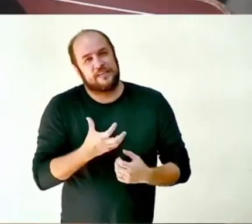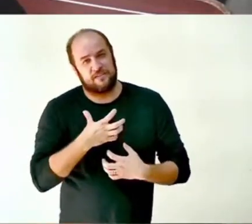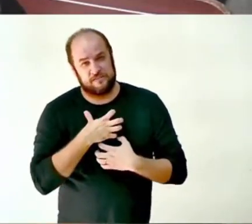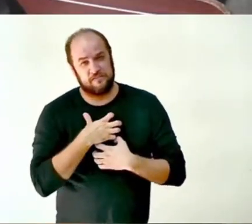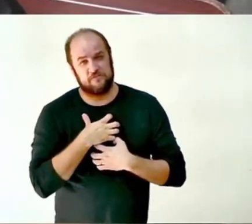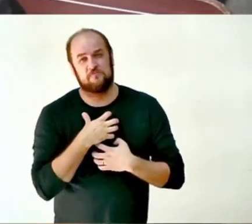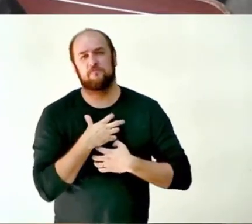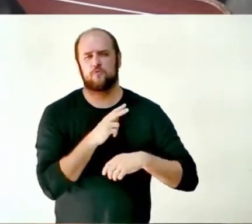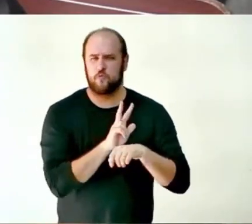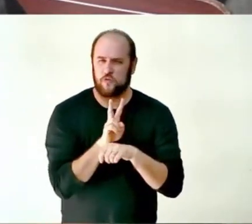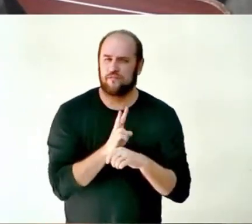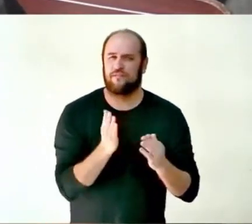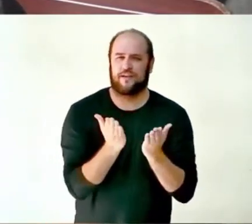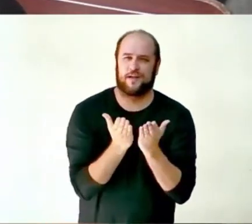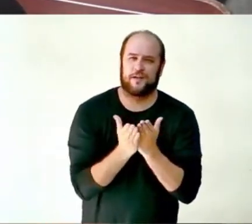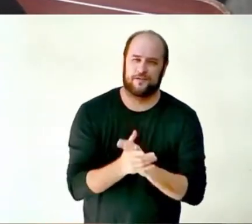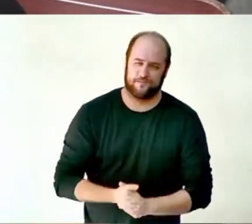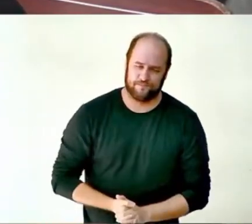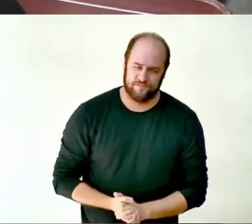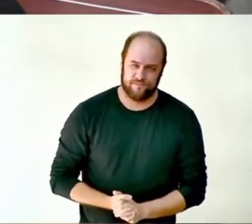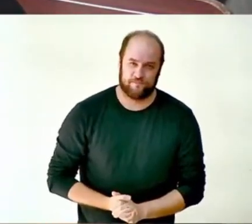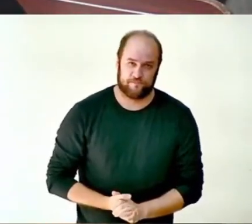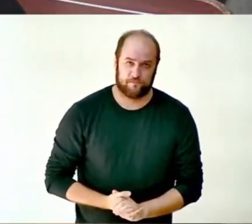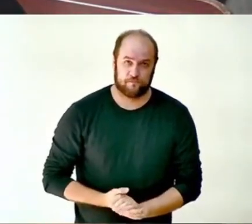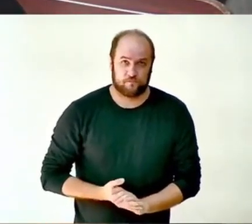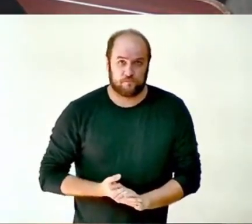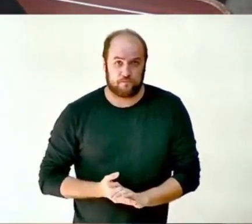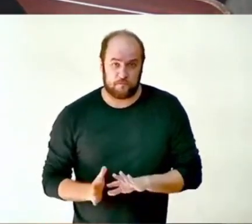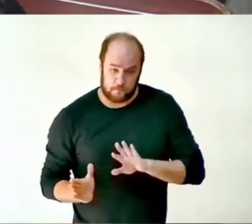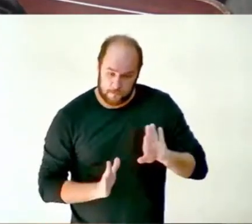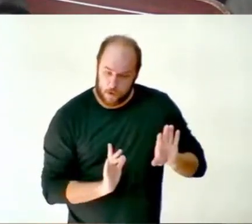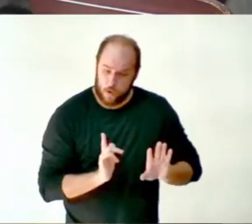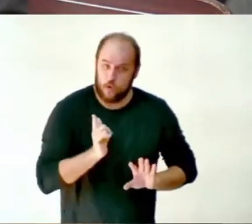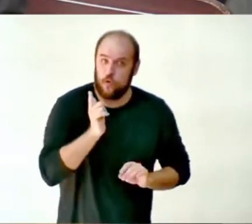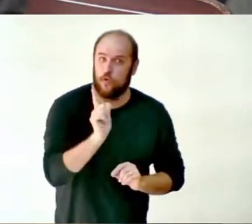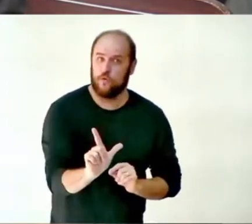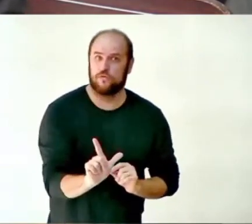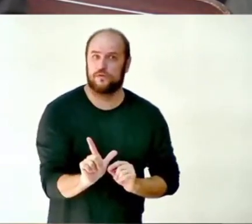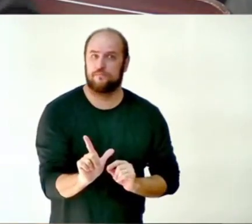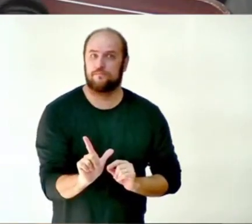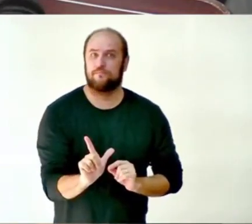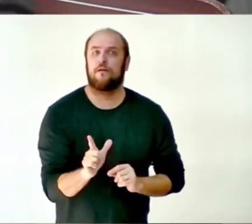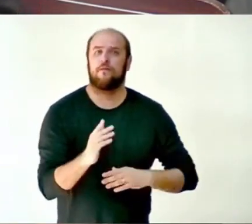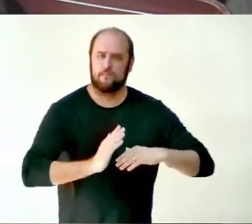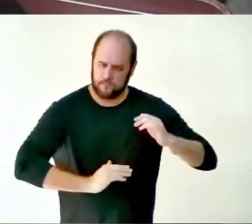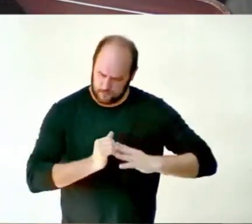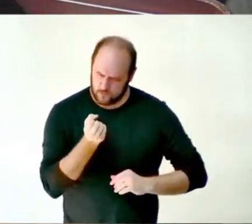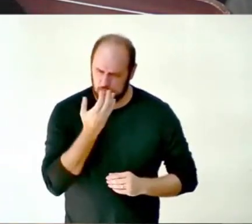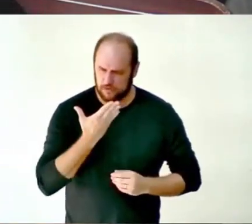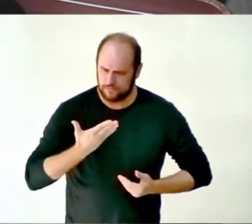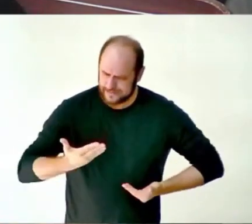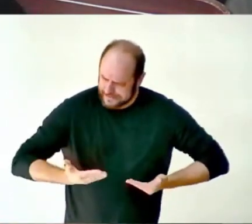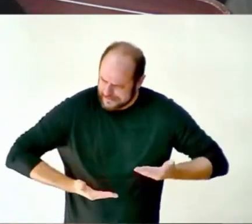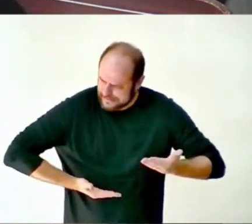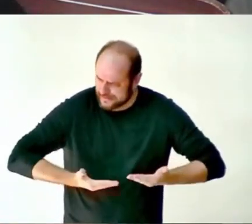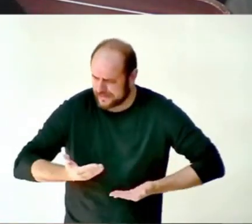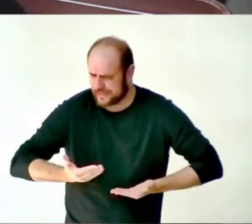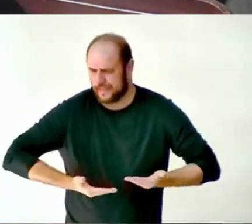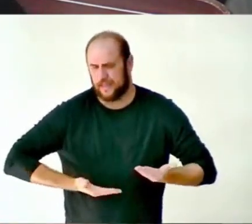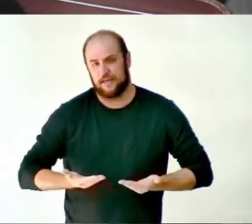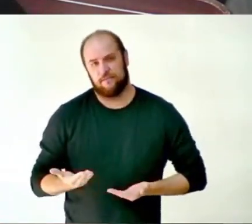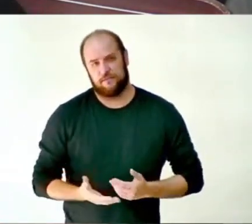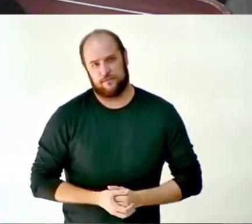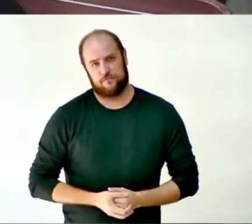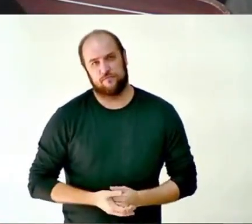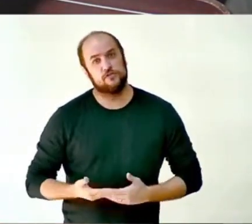última coisa que a passagem nos mostra, práticas do bem, serviço. Irmãos, serviço é uma coisa